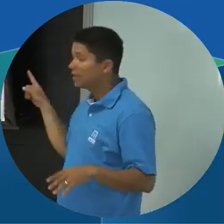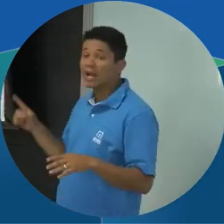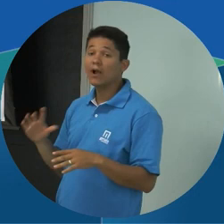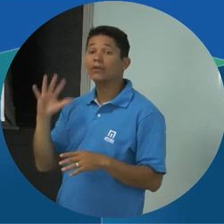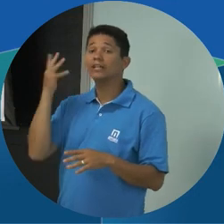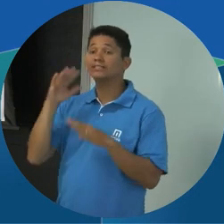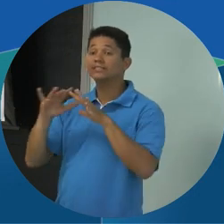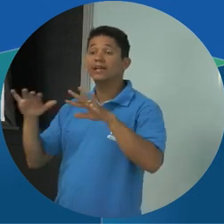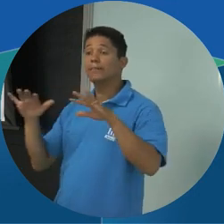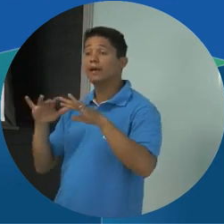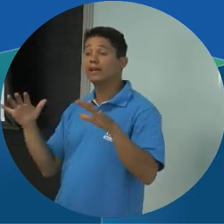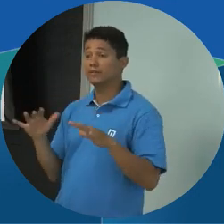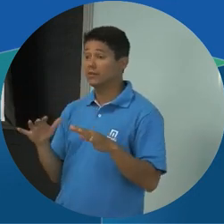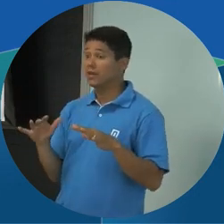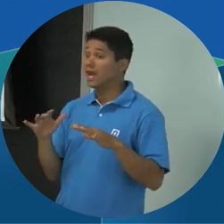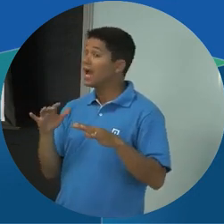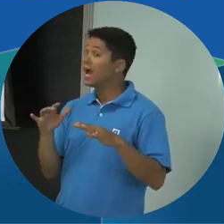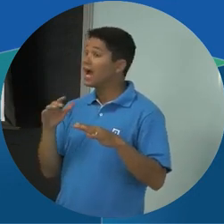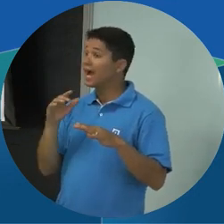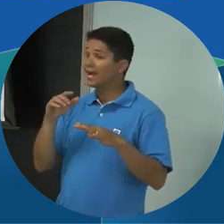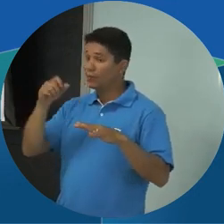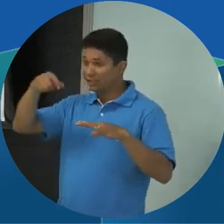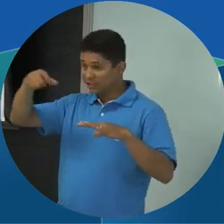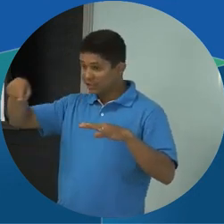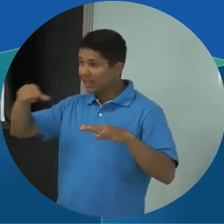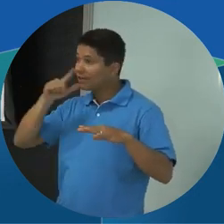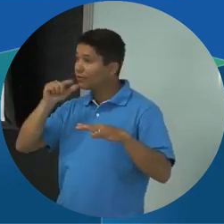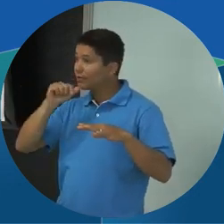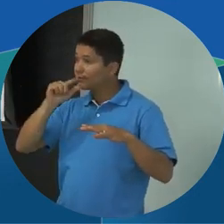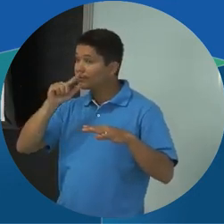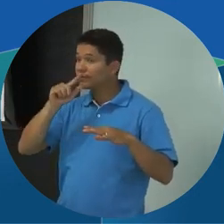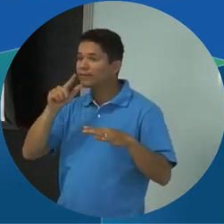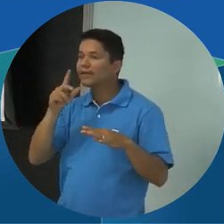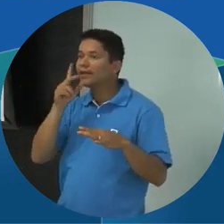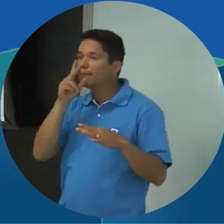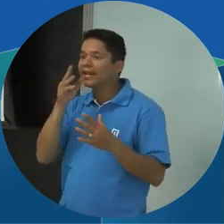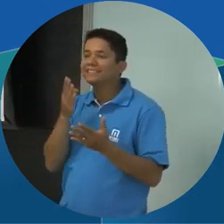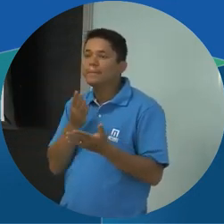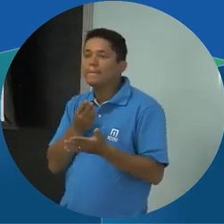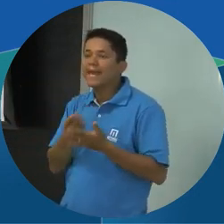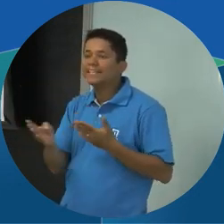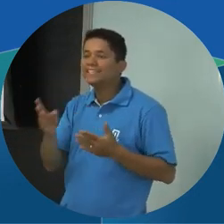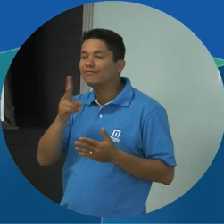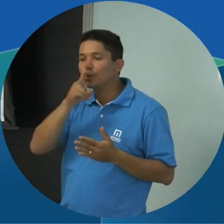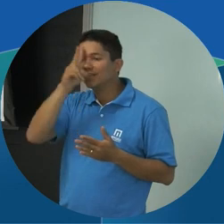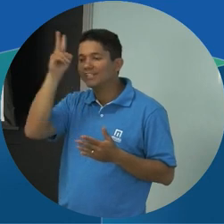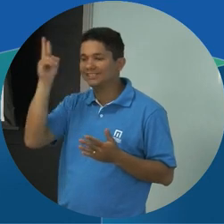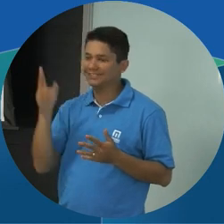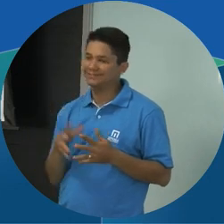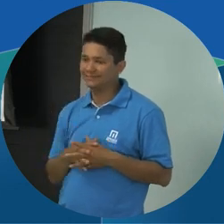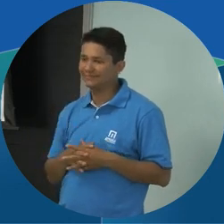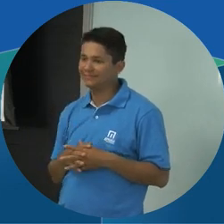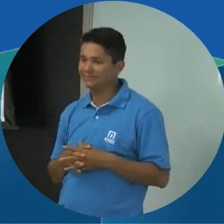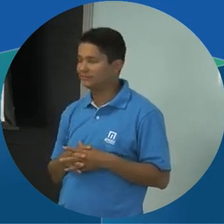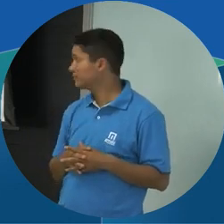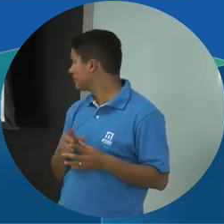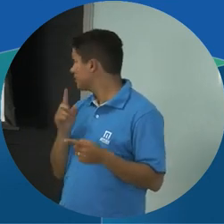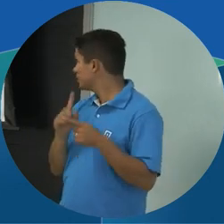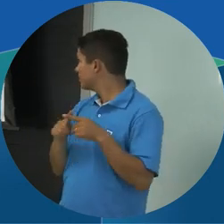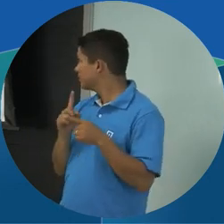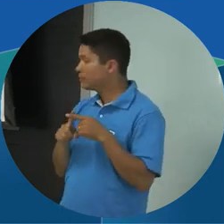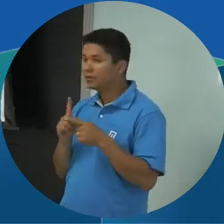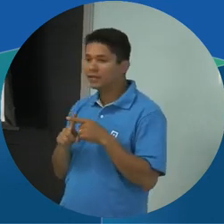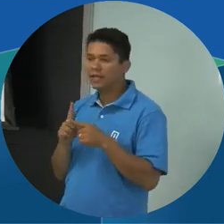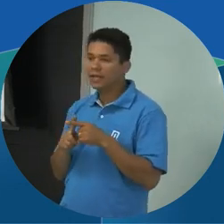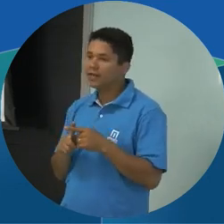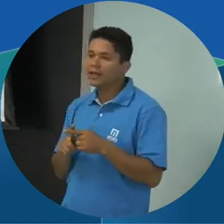acontece? As gotas já começam a perder potência, porque elas começam a se dispersar, porque o jato